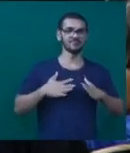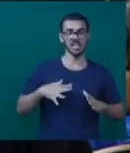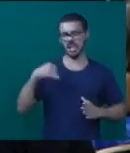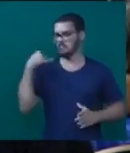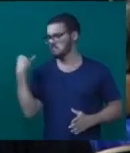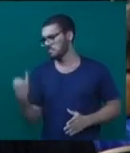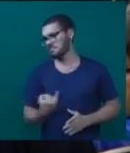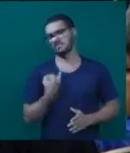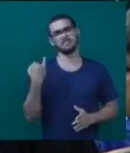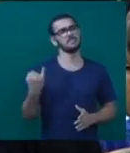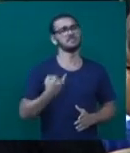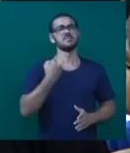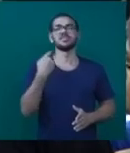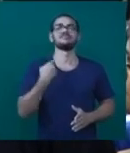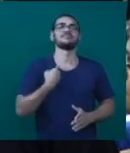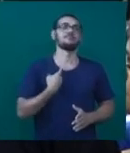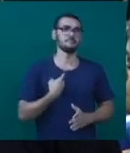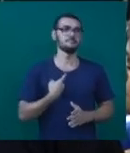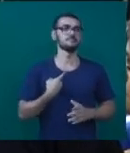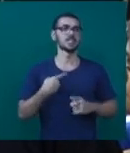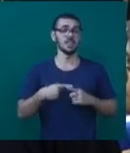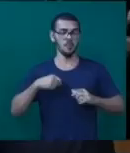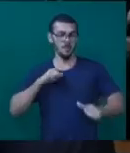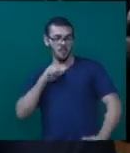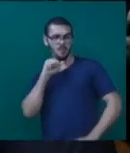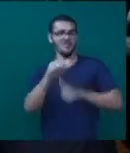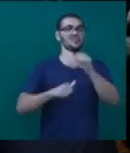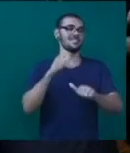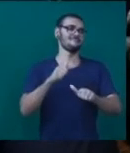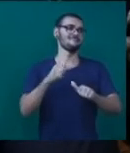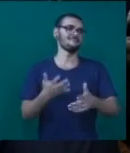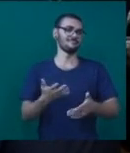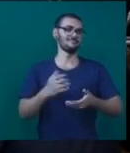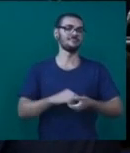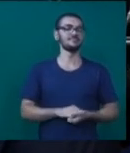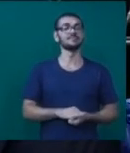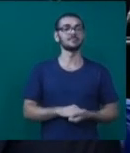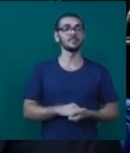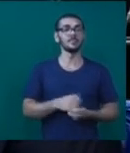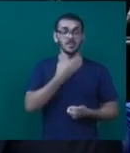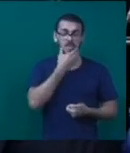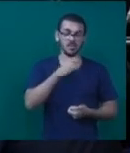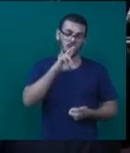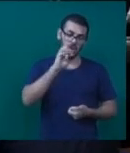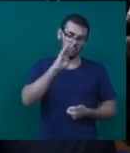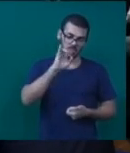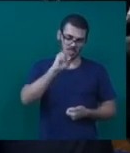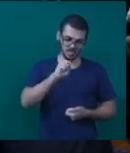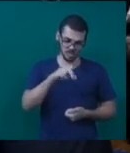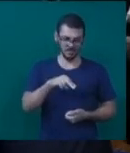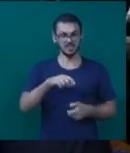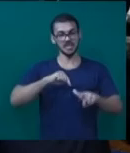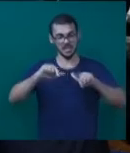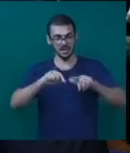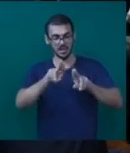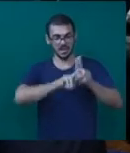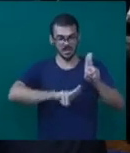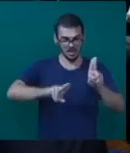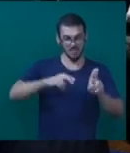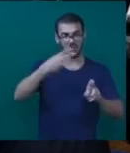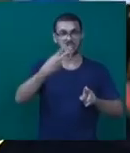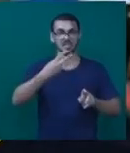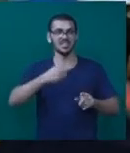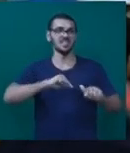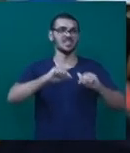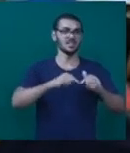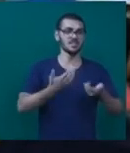importante para mim, minha vida. Eu mudei totalmente. Robson trabalha como servidor terceirizado na UFO. Concilia o trabalho